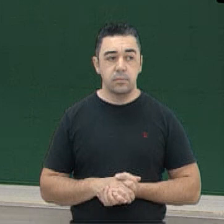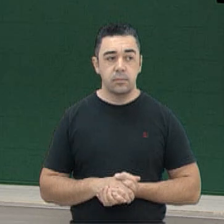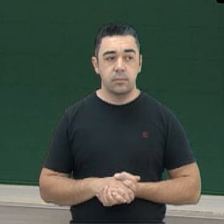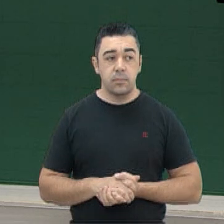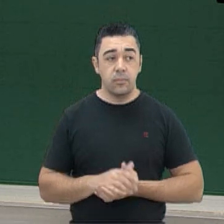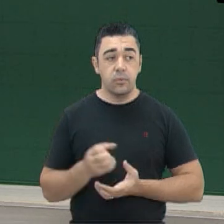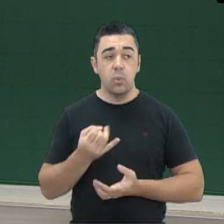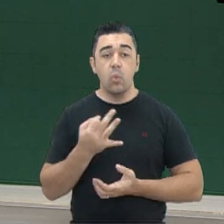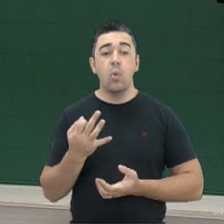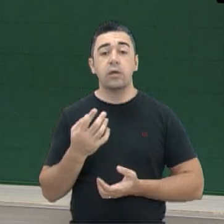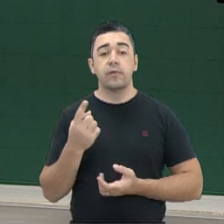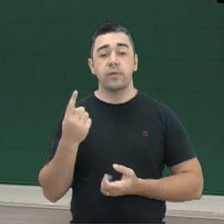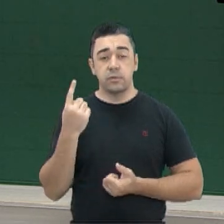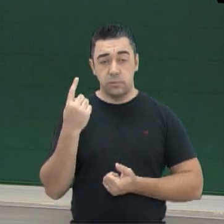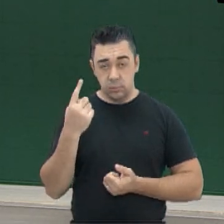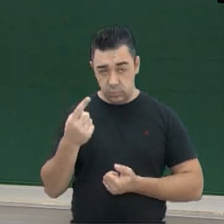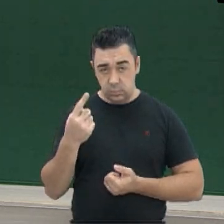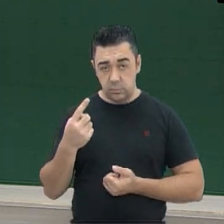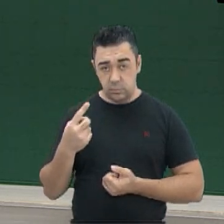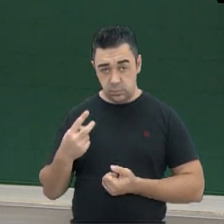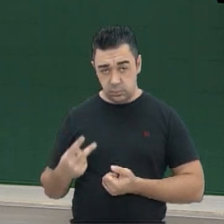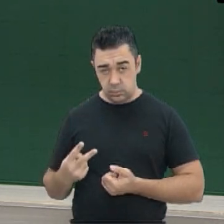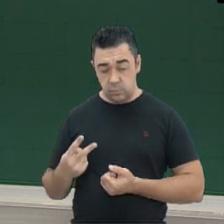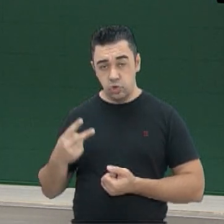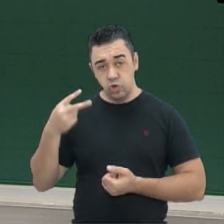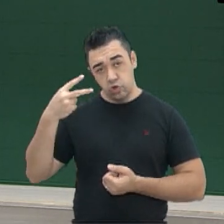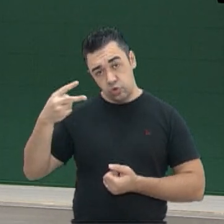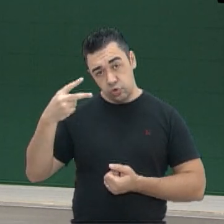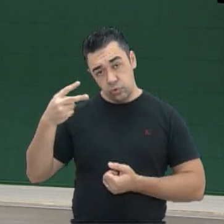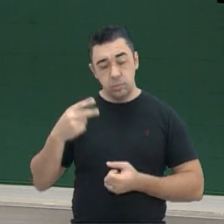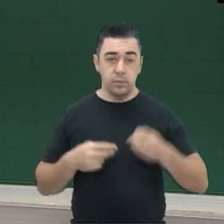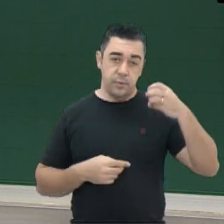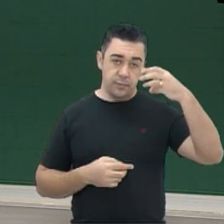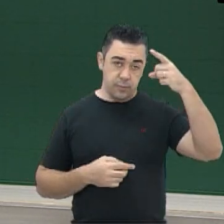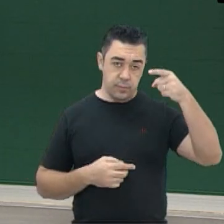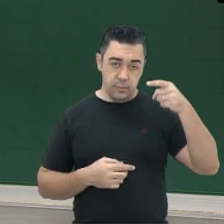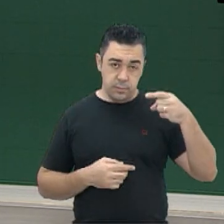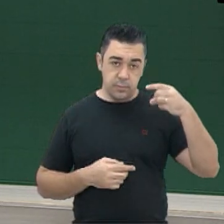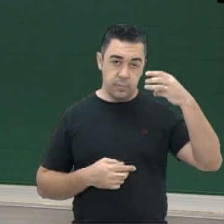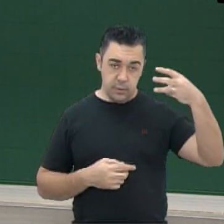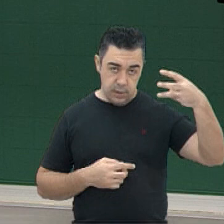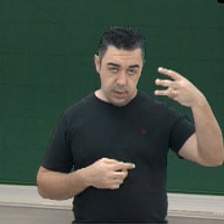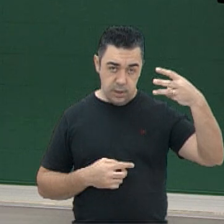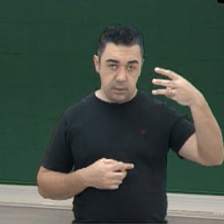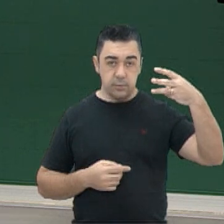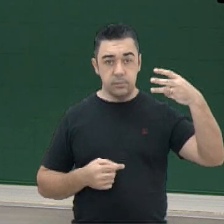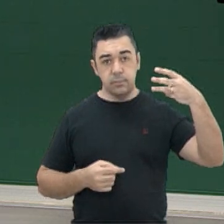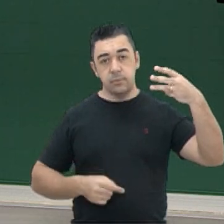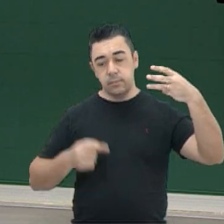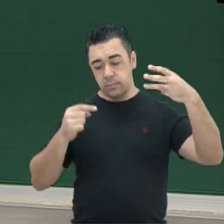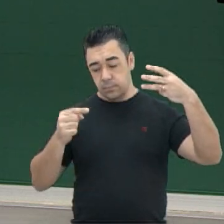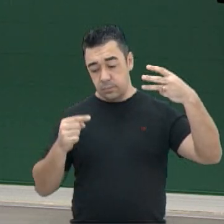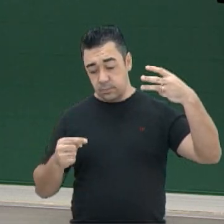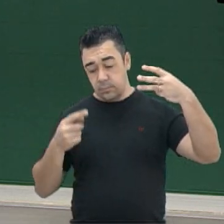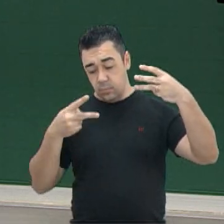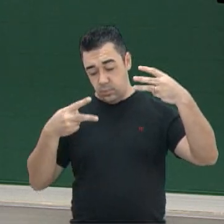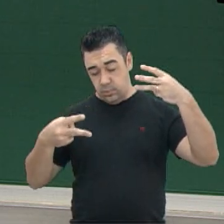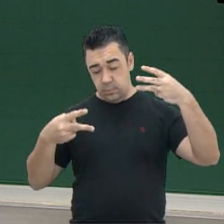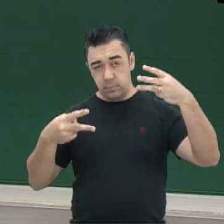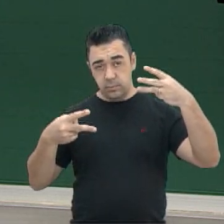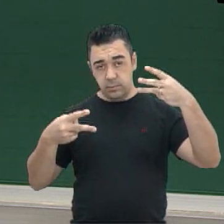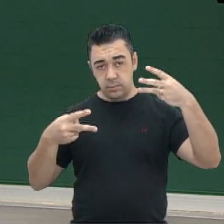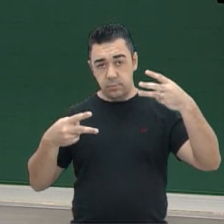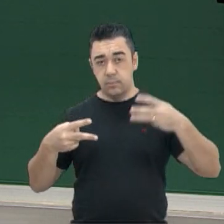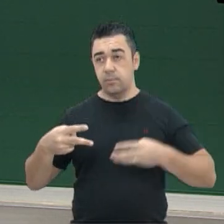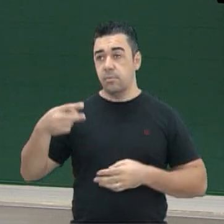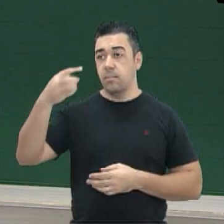0. Quantas subtrações eu fiz aqui nesse segundo momento? Eu tinha feito 1, 2, 3 aqui. Aqui eu fiz